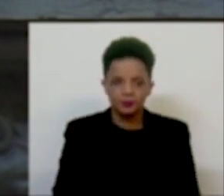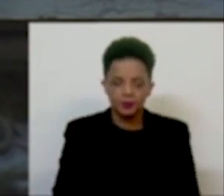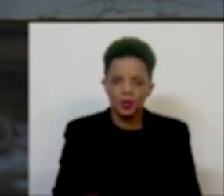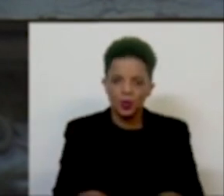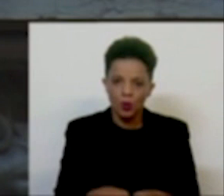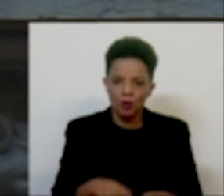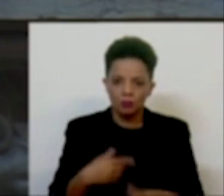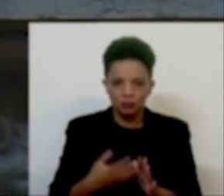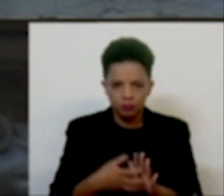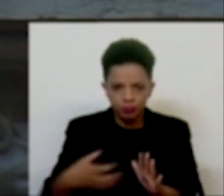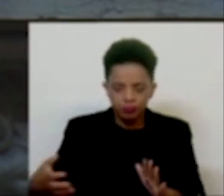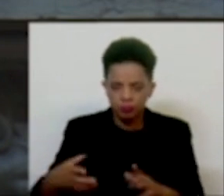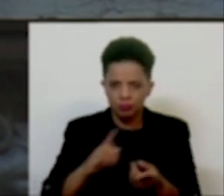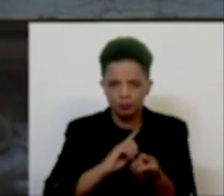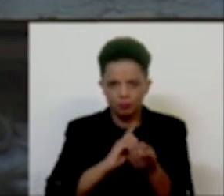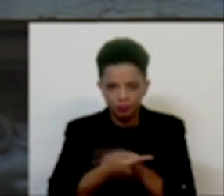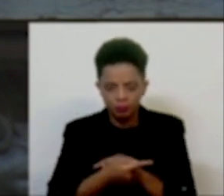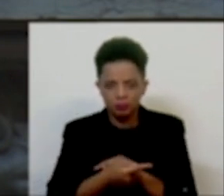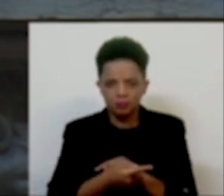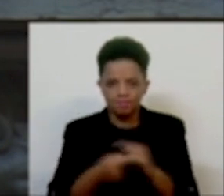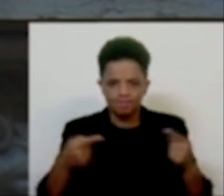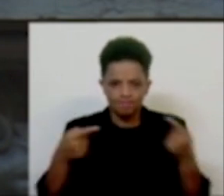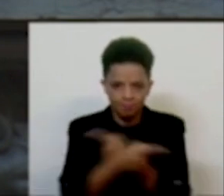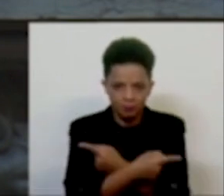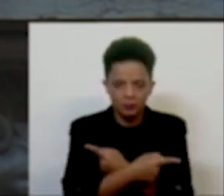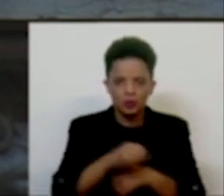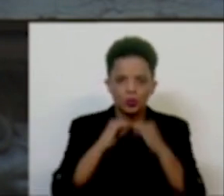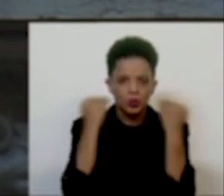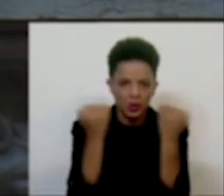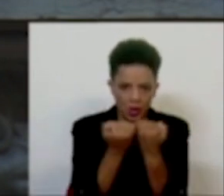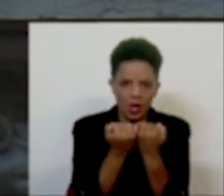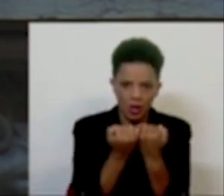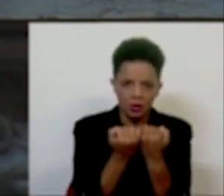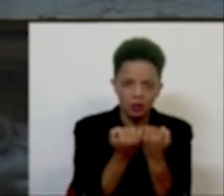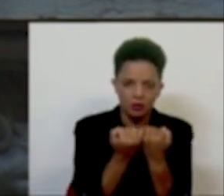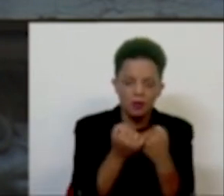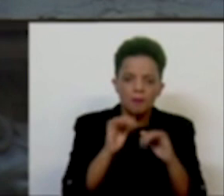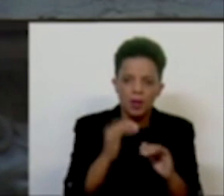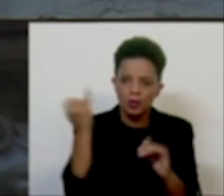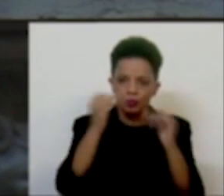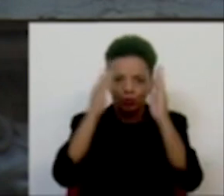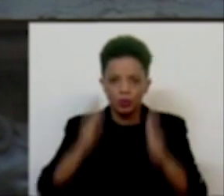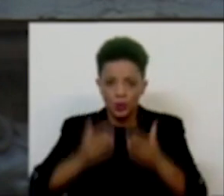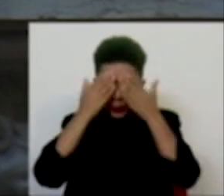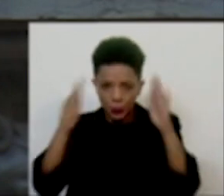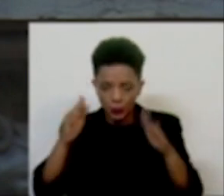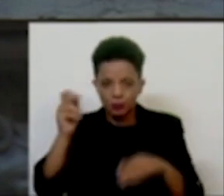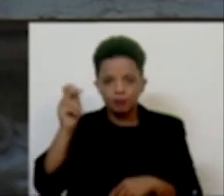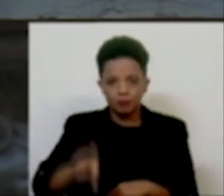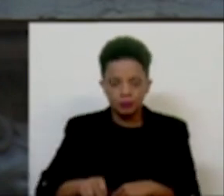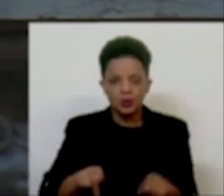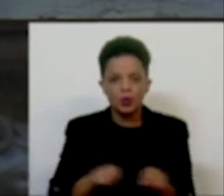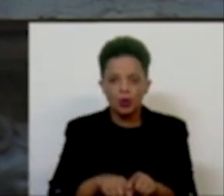pulsar complexo e contraditório da sociedade, mas é a institucionalidade democrática que pauta o